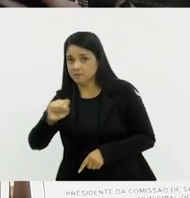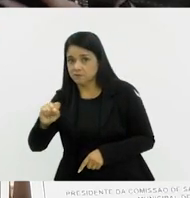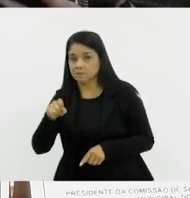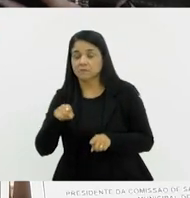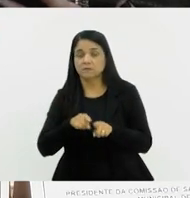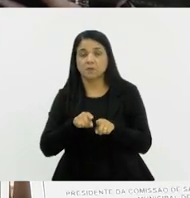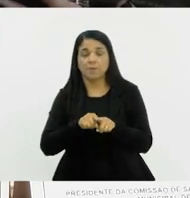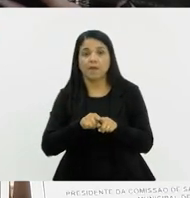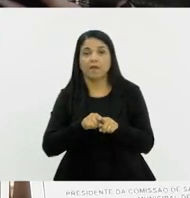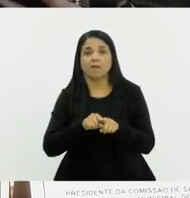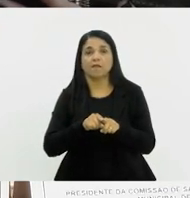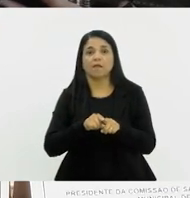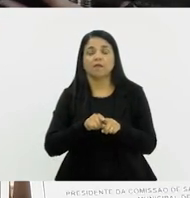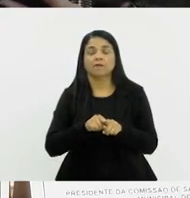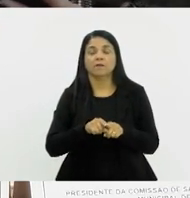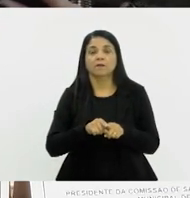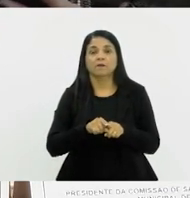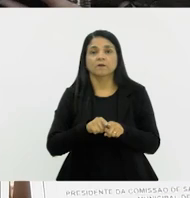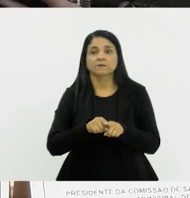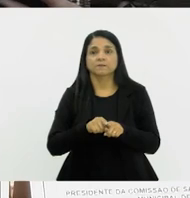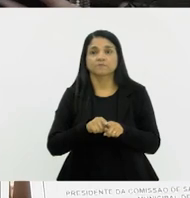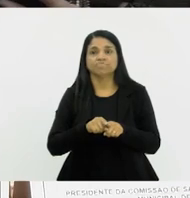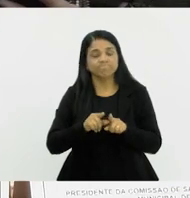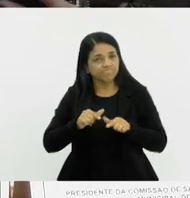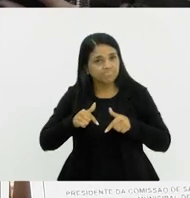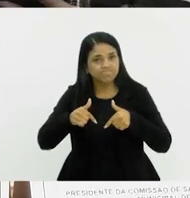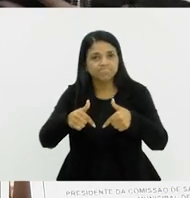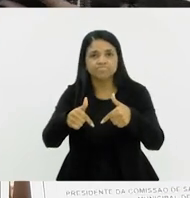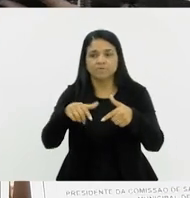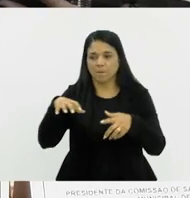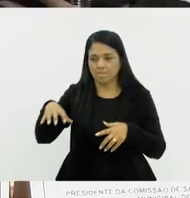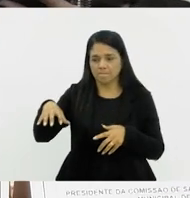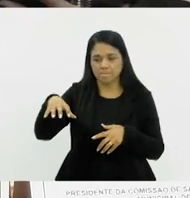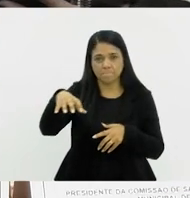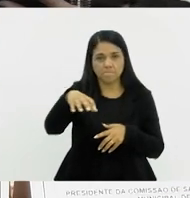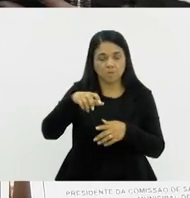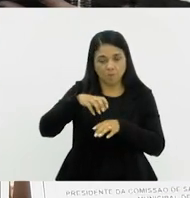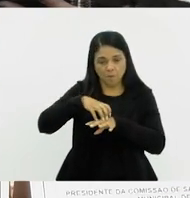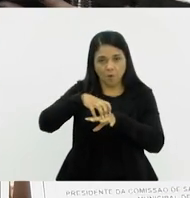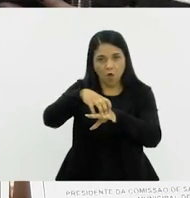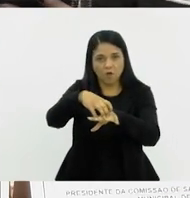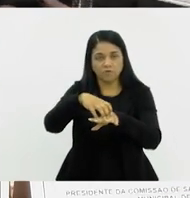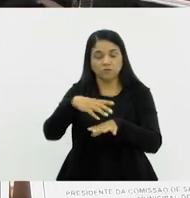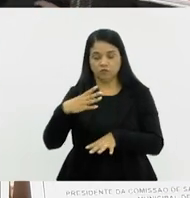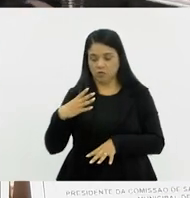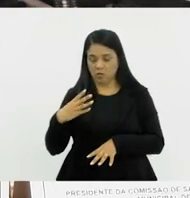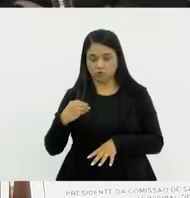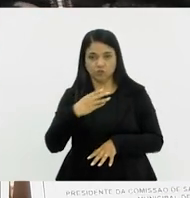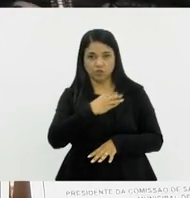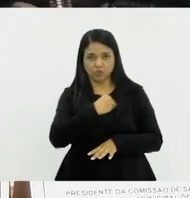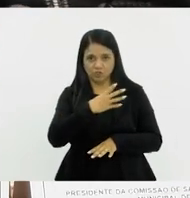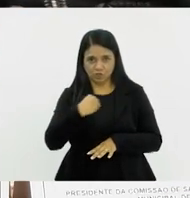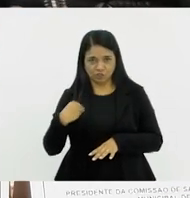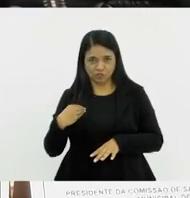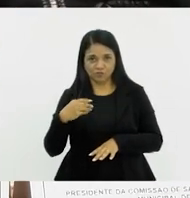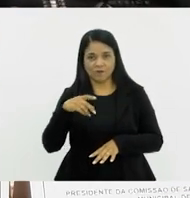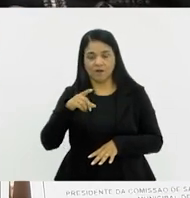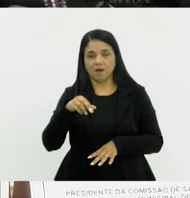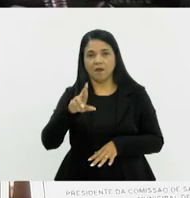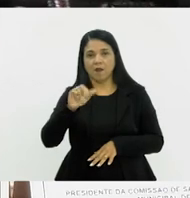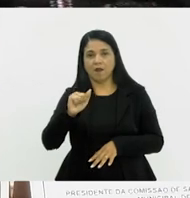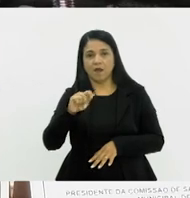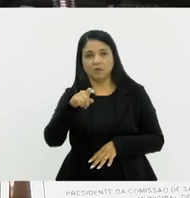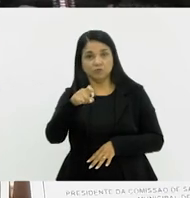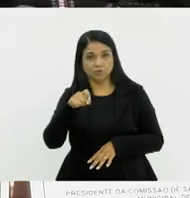Realizar, com pleno funcionamento, unidades móveis de raio-x e raio-x no hospital